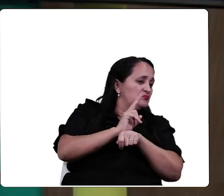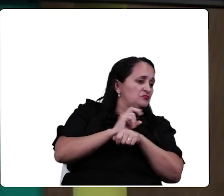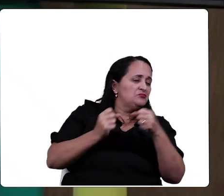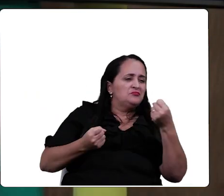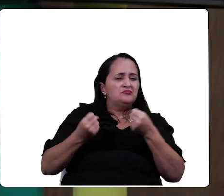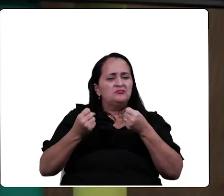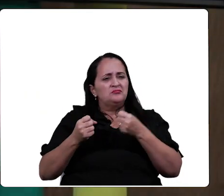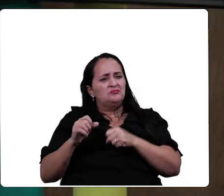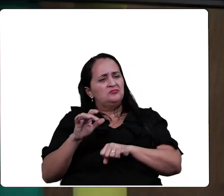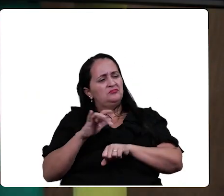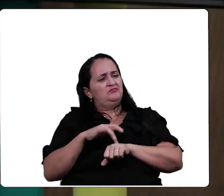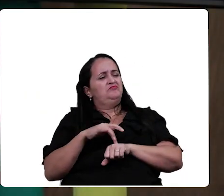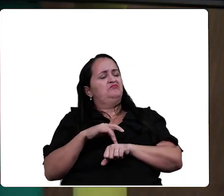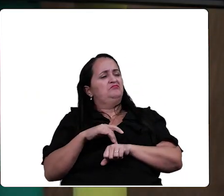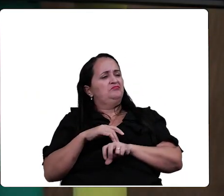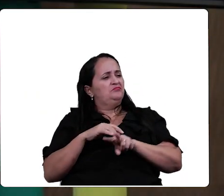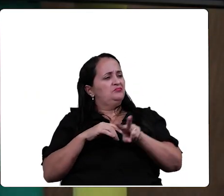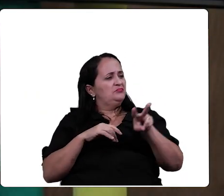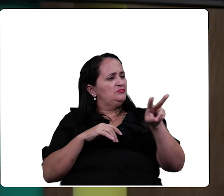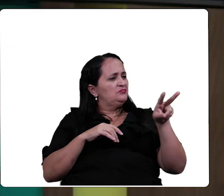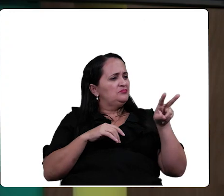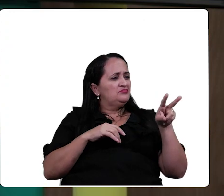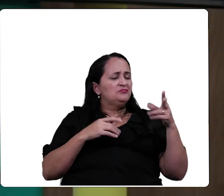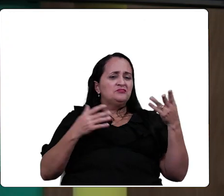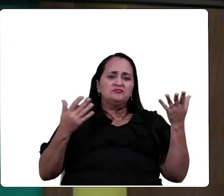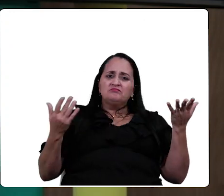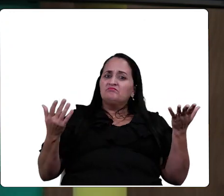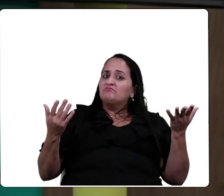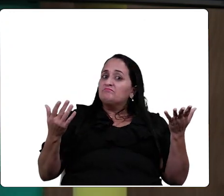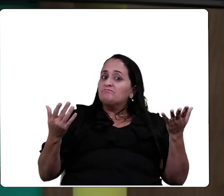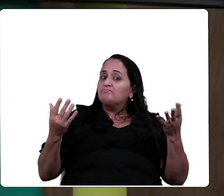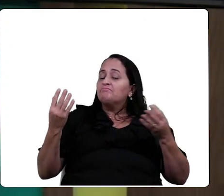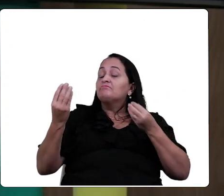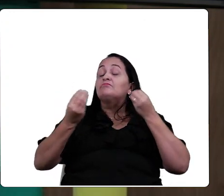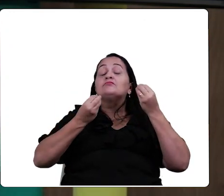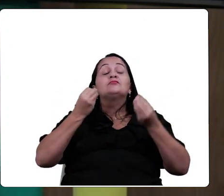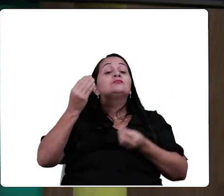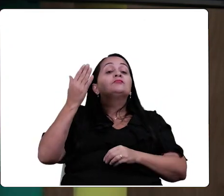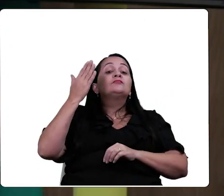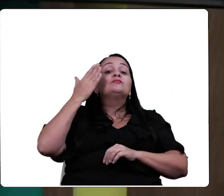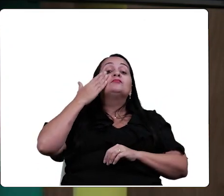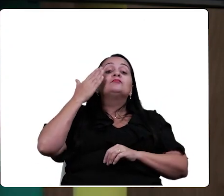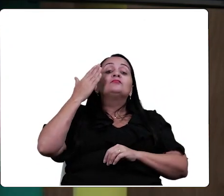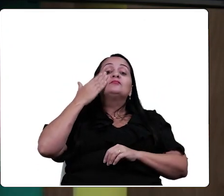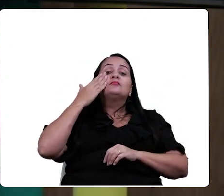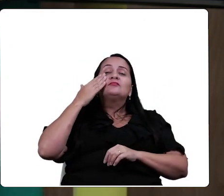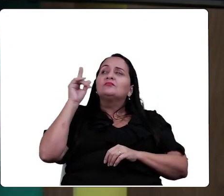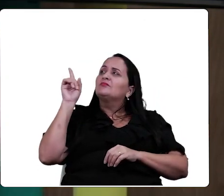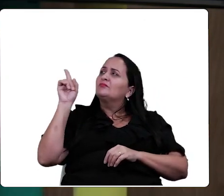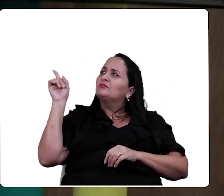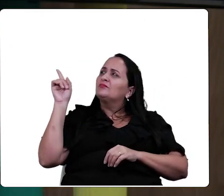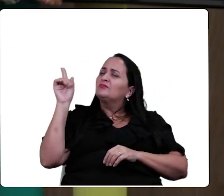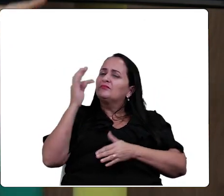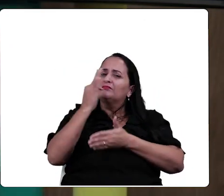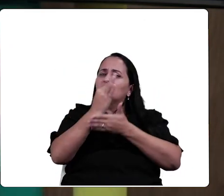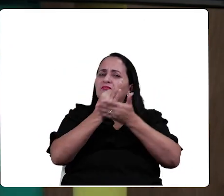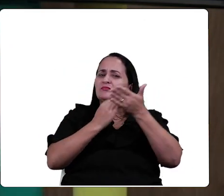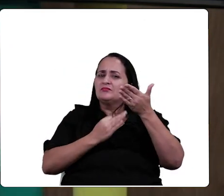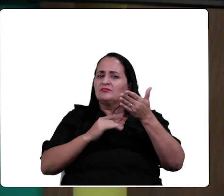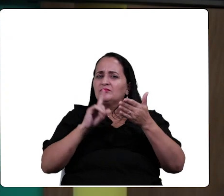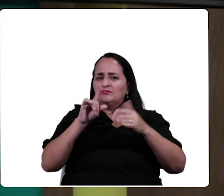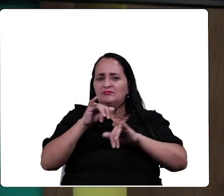como é que eu sei que esse gênero textual é uma notícia? Porque ela foi pesquisada